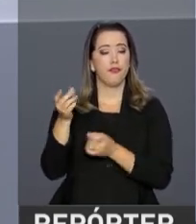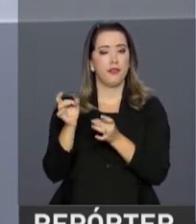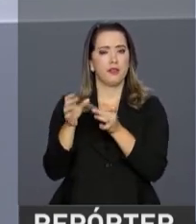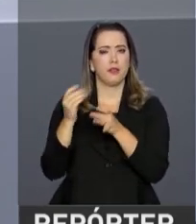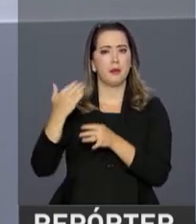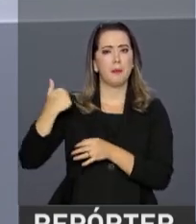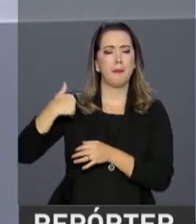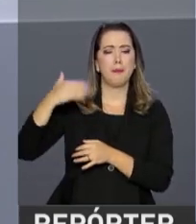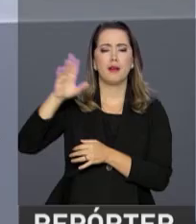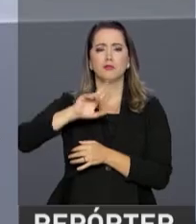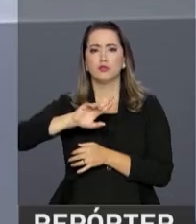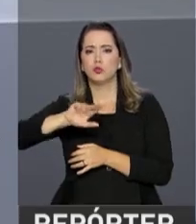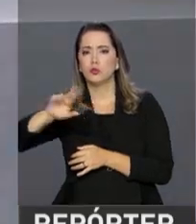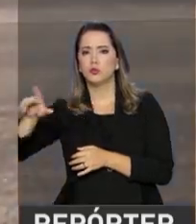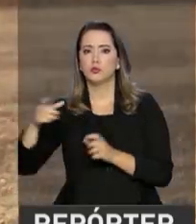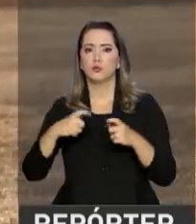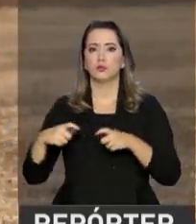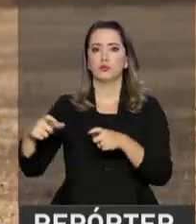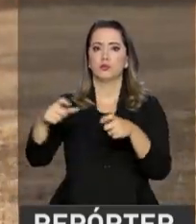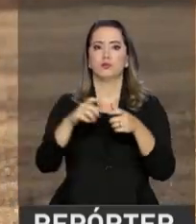todo o continente asiático